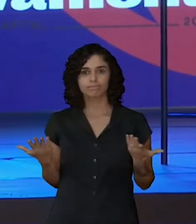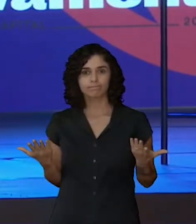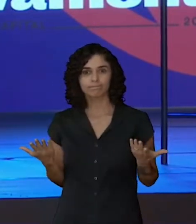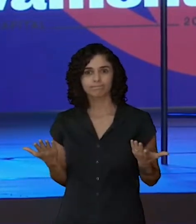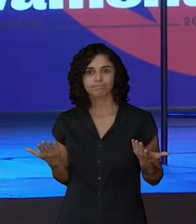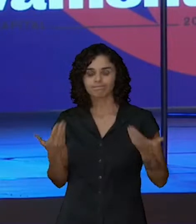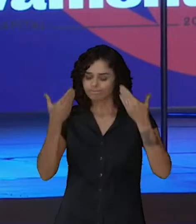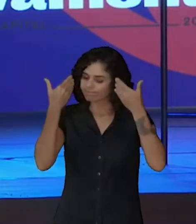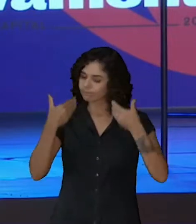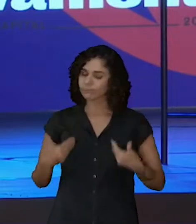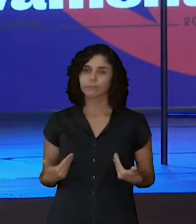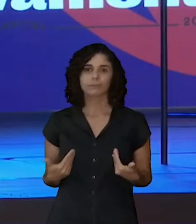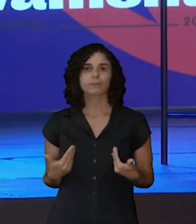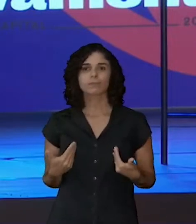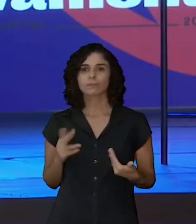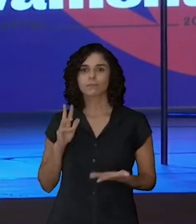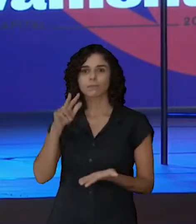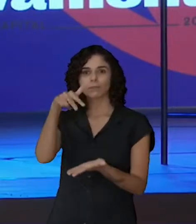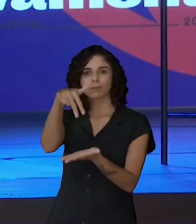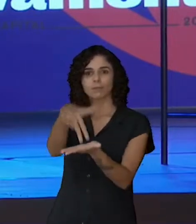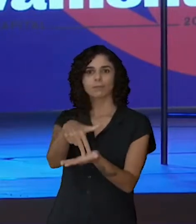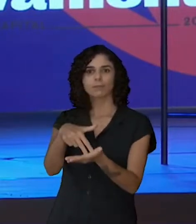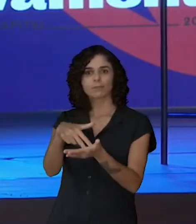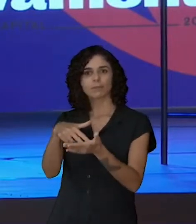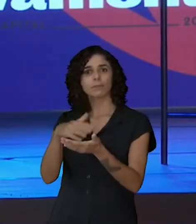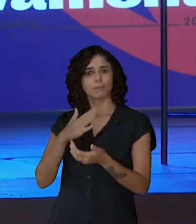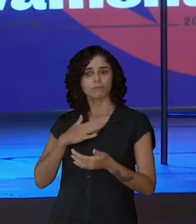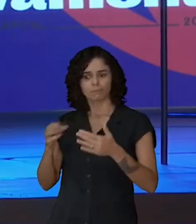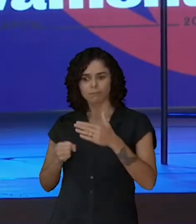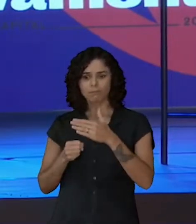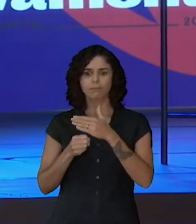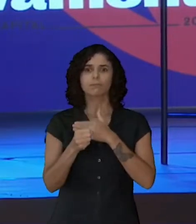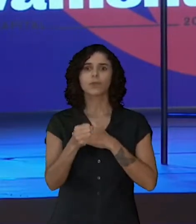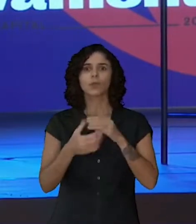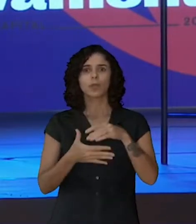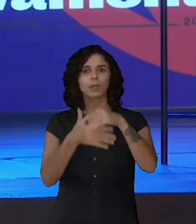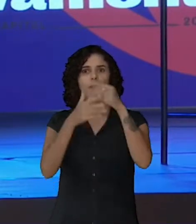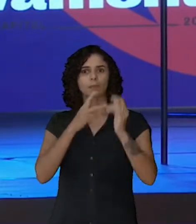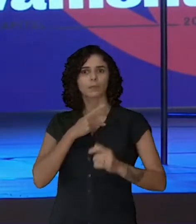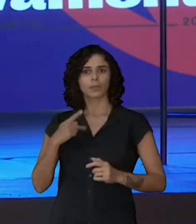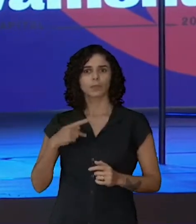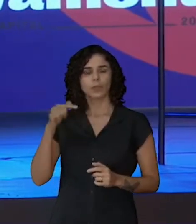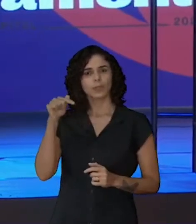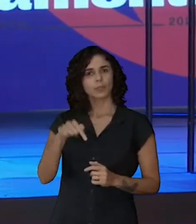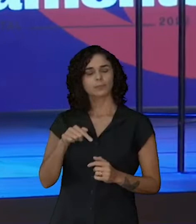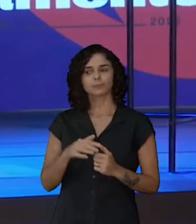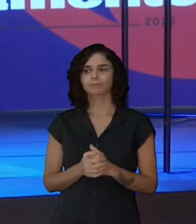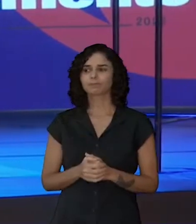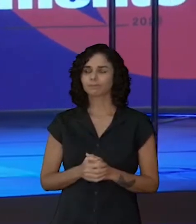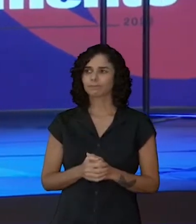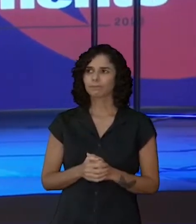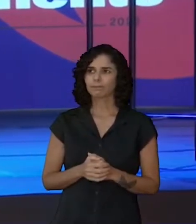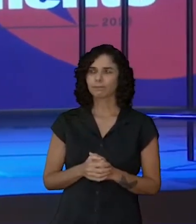E ele me colocou aqui como pastor e líder. Então eu falei, Deus, uma igreja tem um pastor como eu.